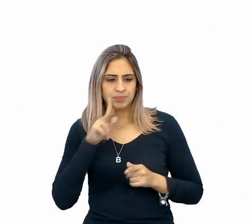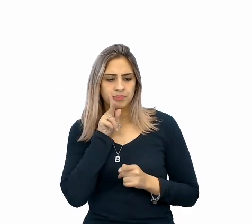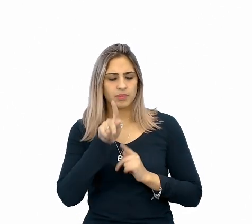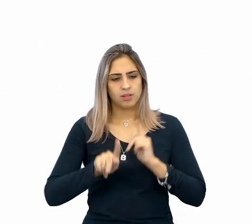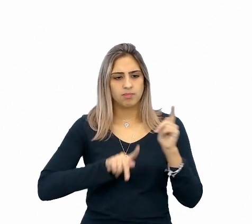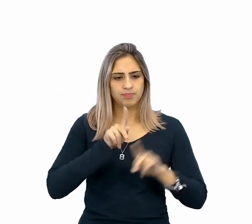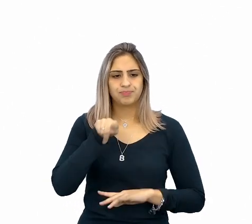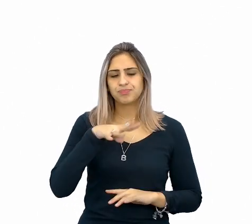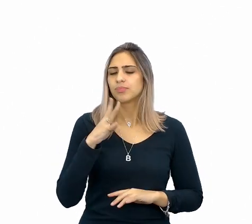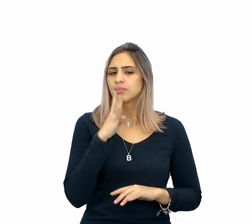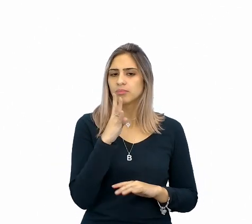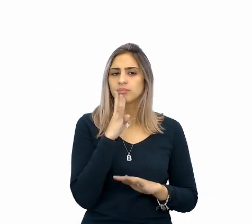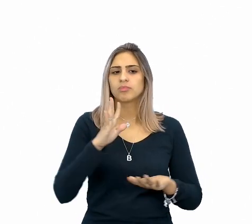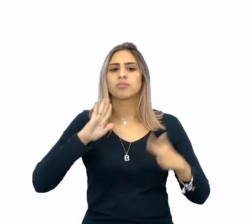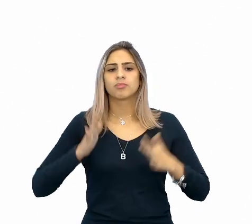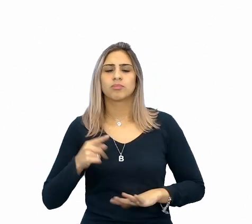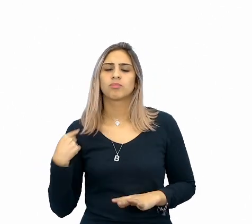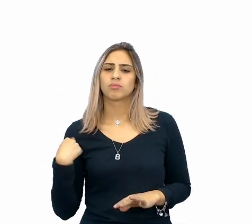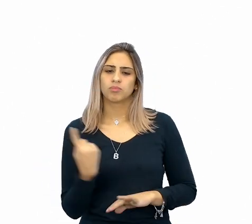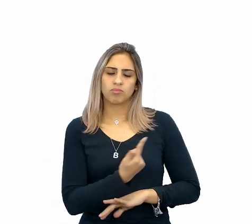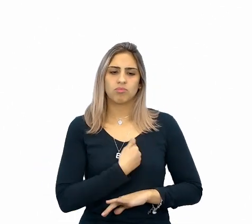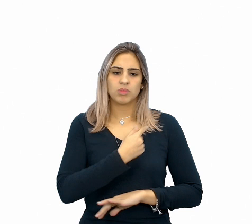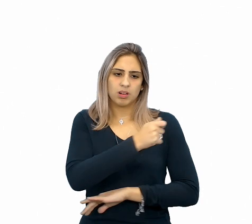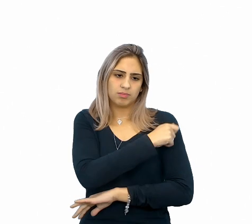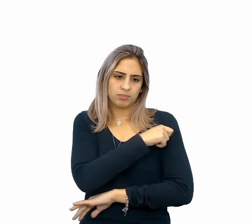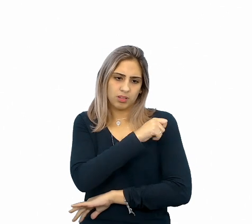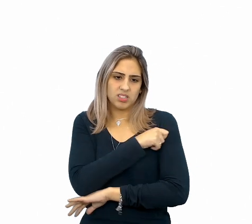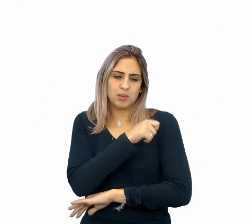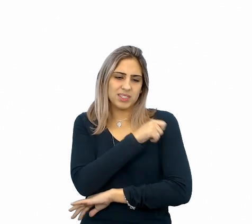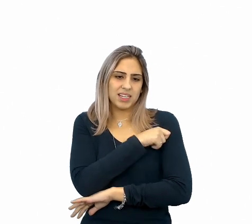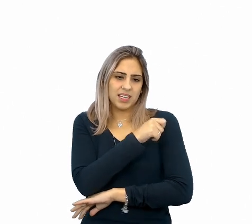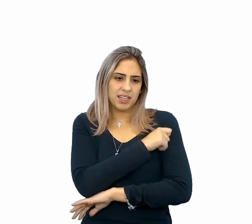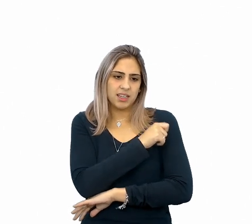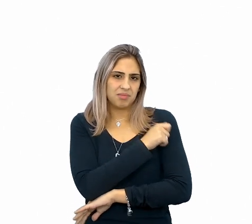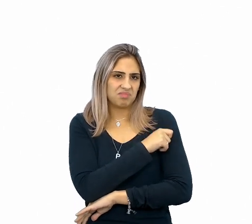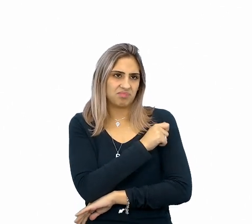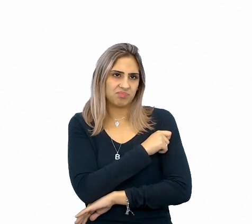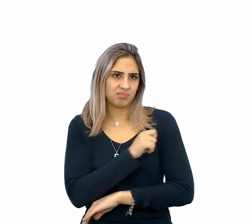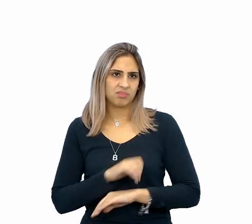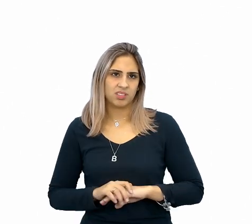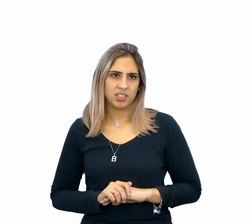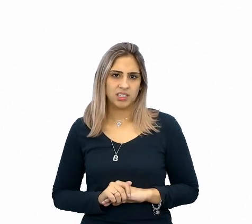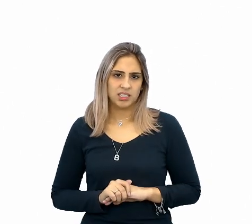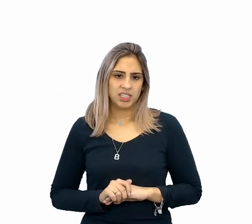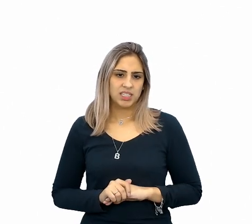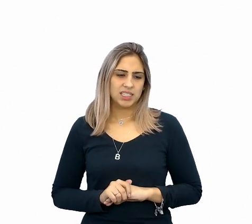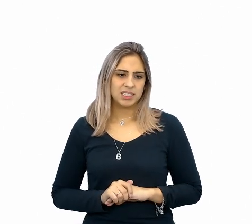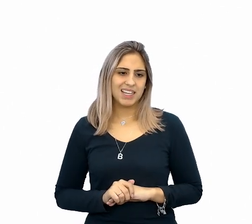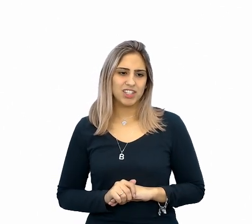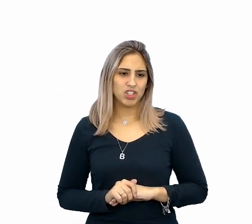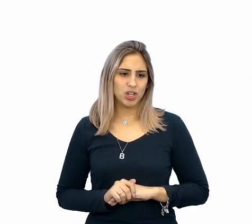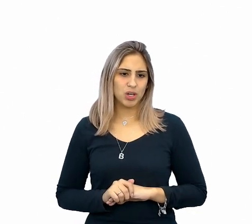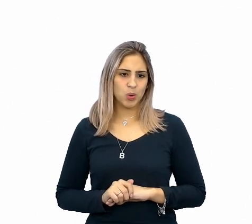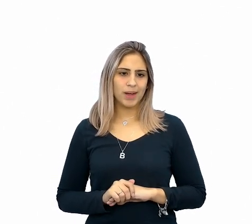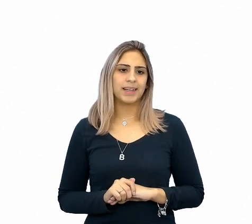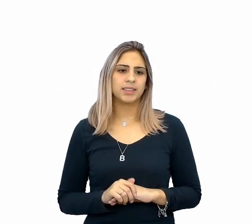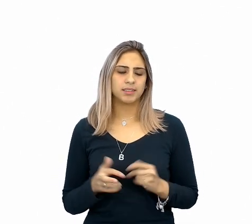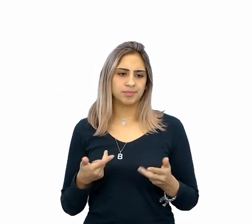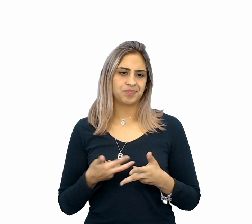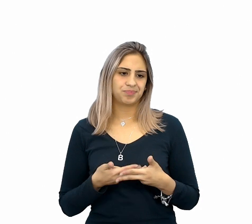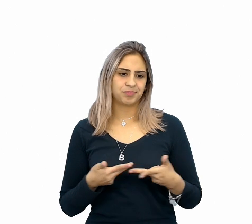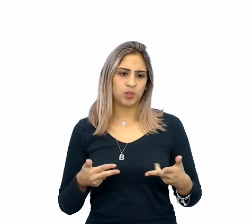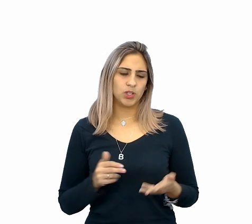que são conhecidas dos nossos estudantes e vamos ampliar essas referências. E eles também irão pesquisar